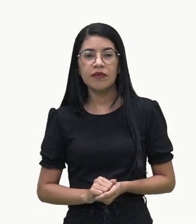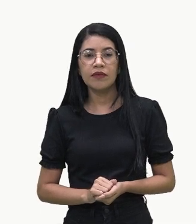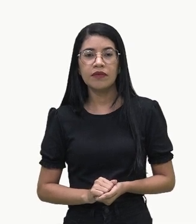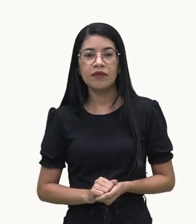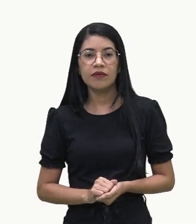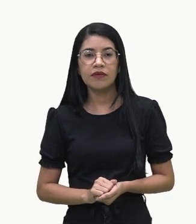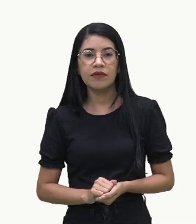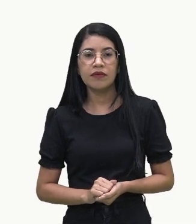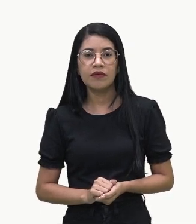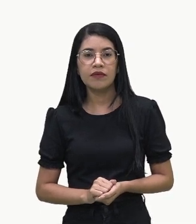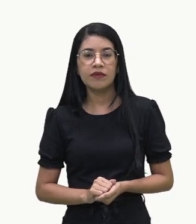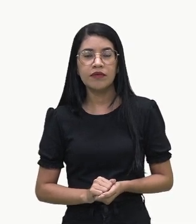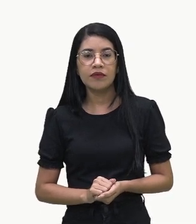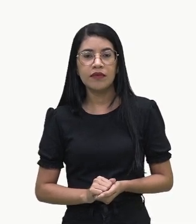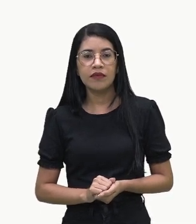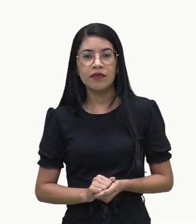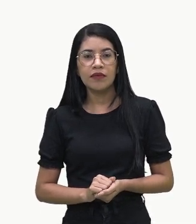cima?